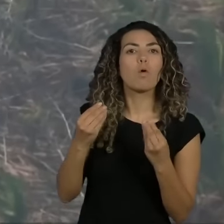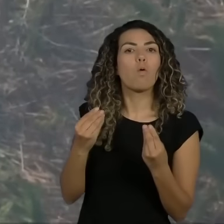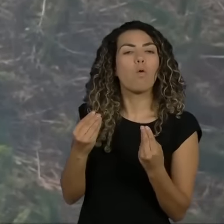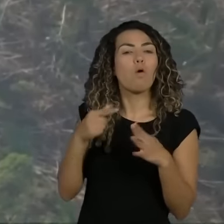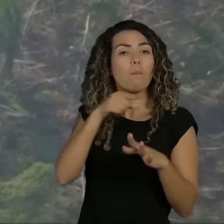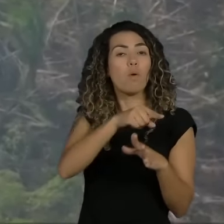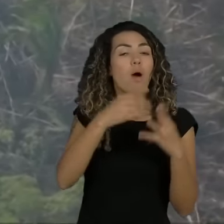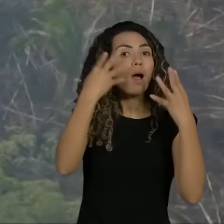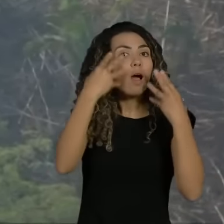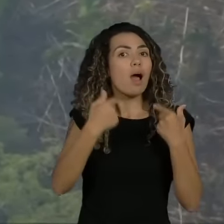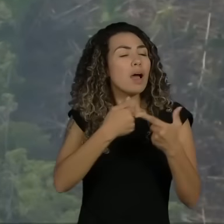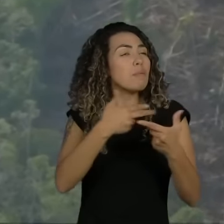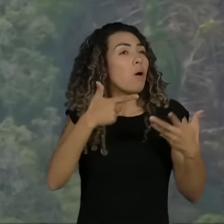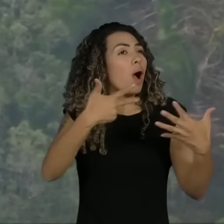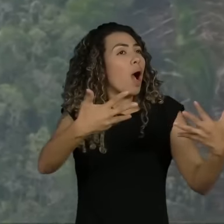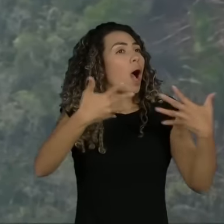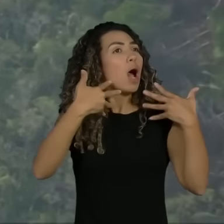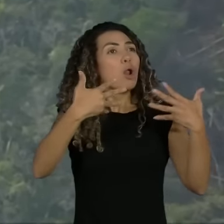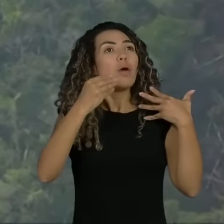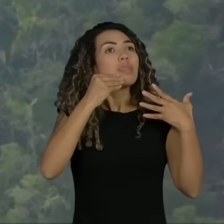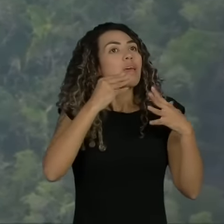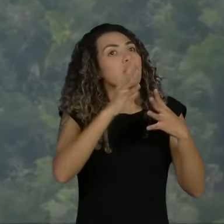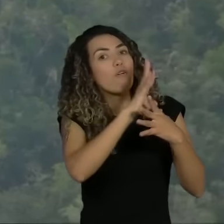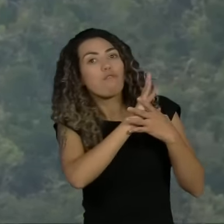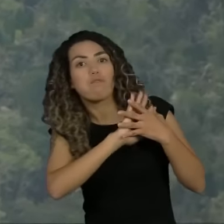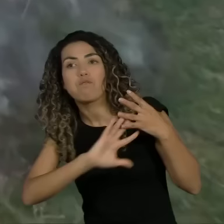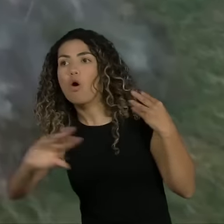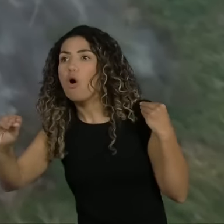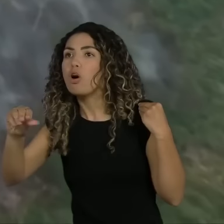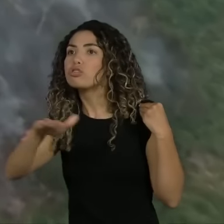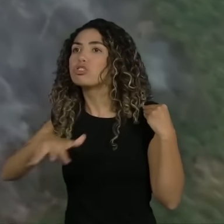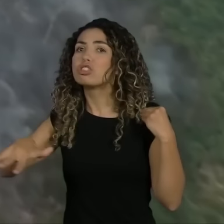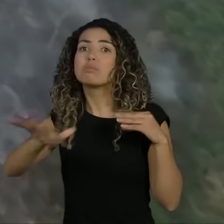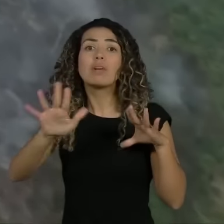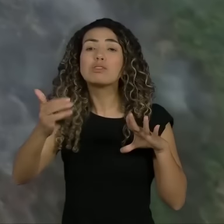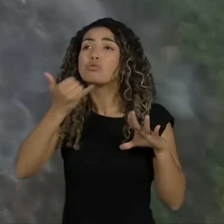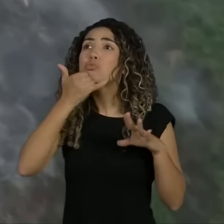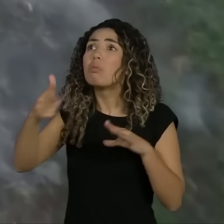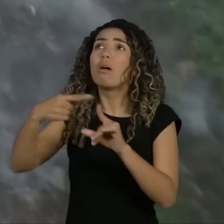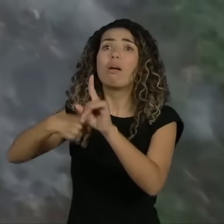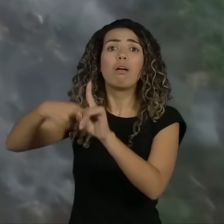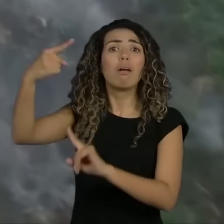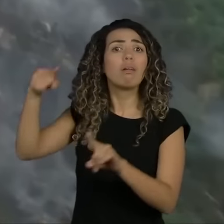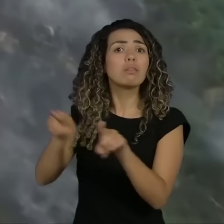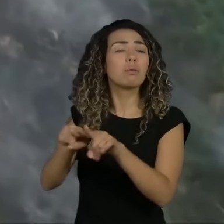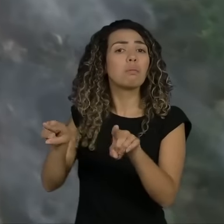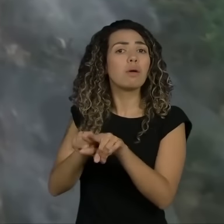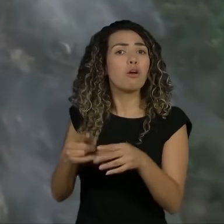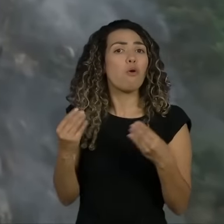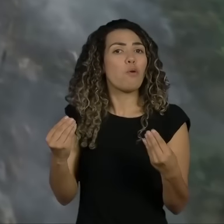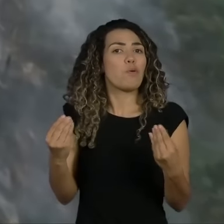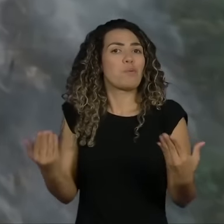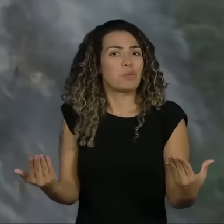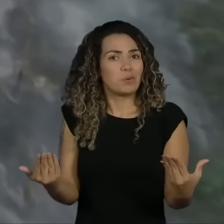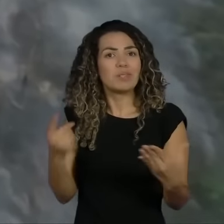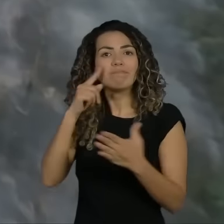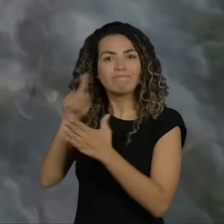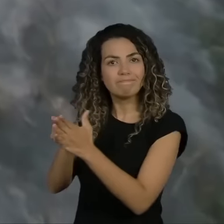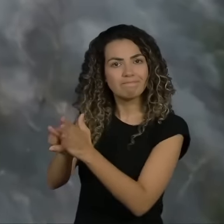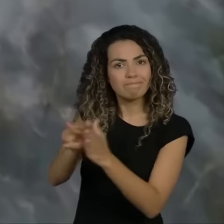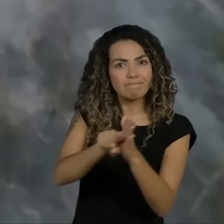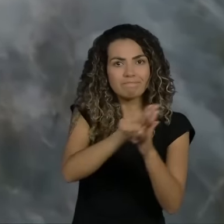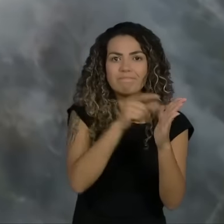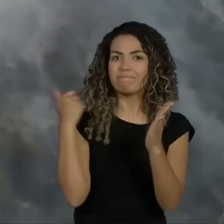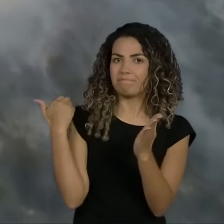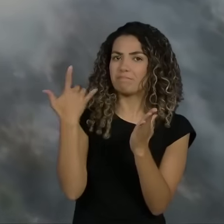que não suportam o calor, mas essa ideia ficou comprometida. Estudos lançados nos últimos anos indicam